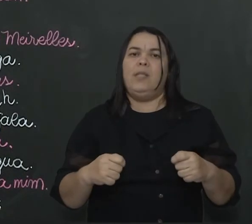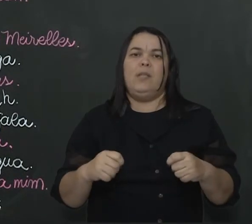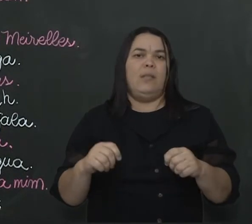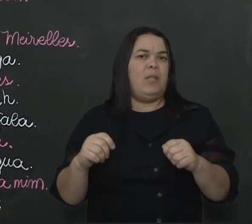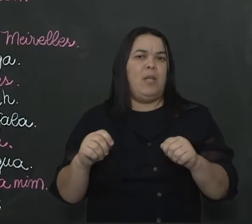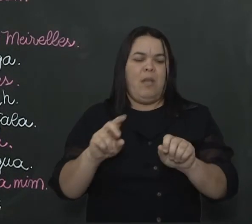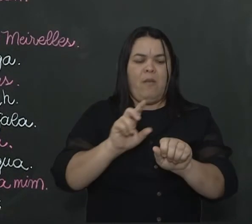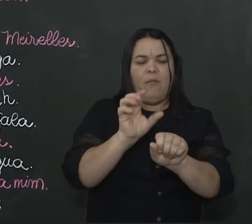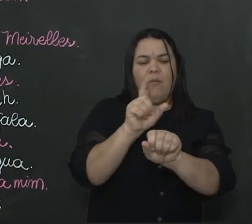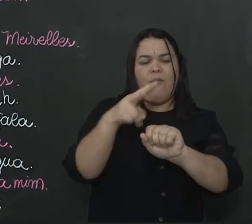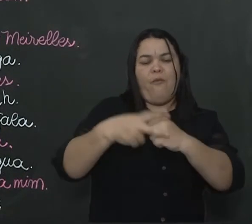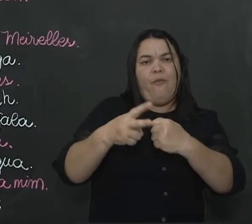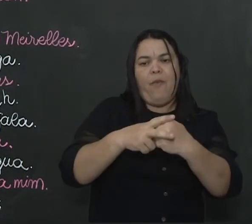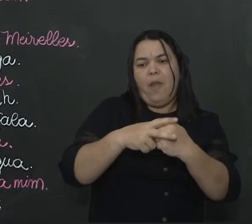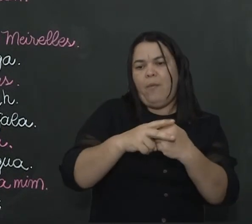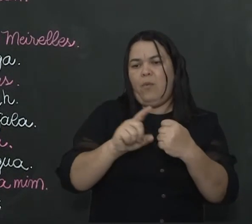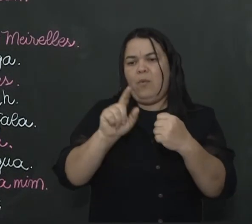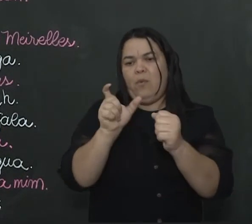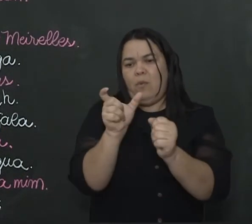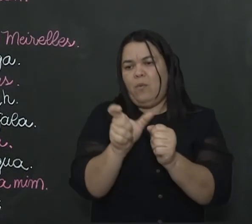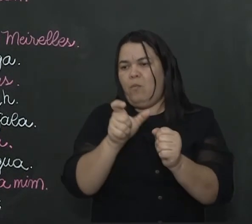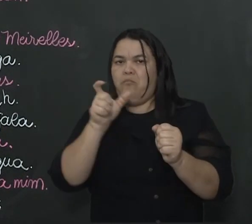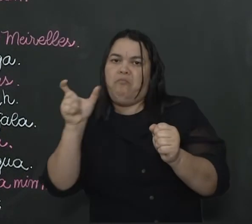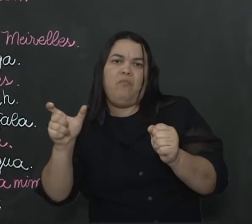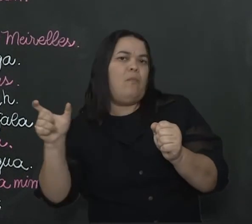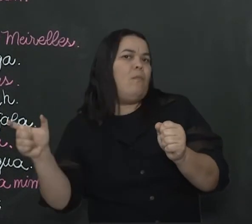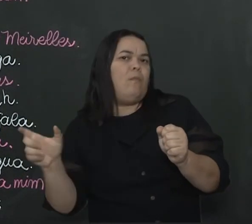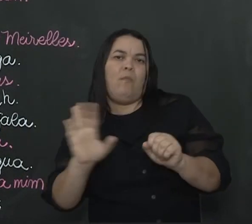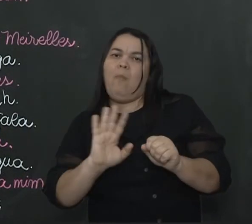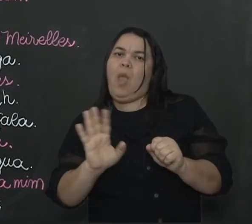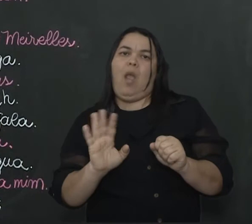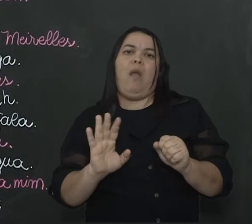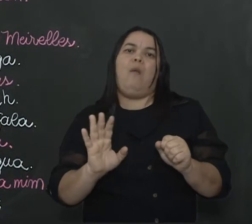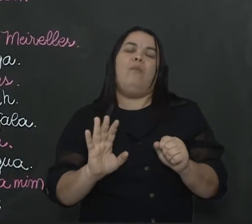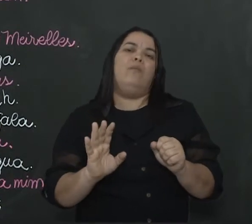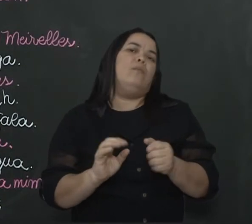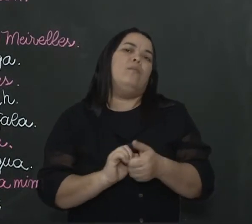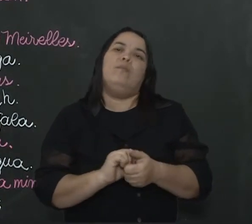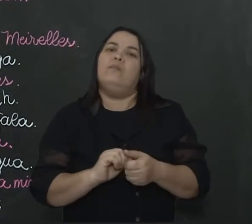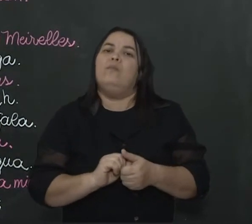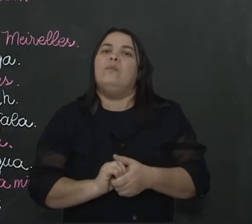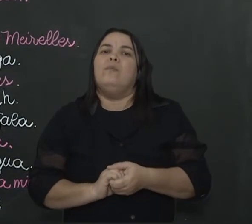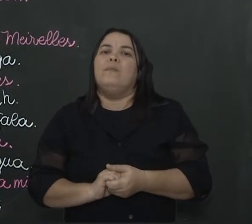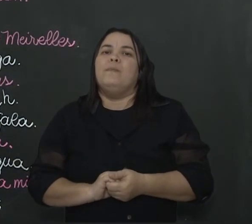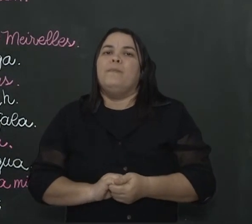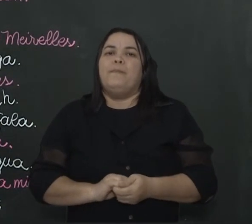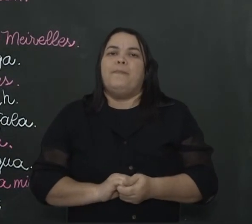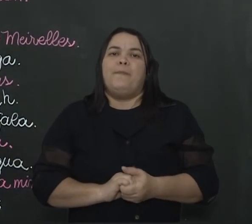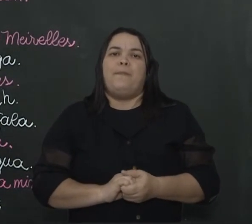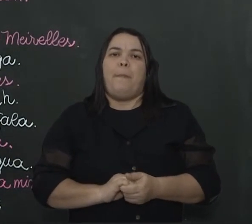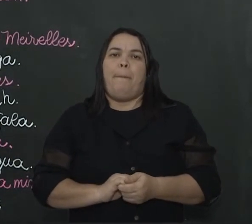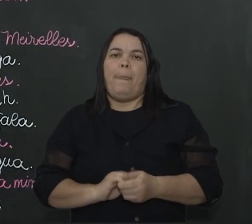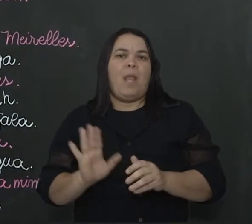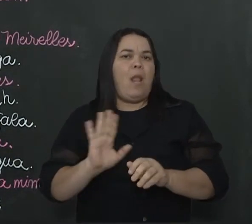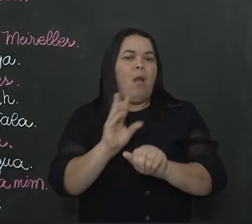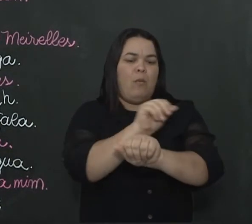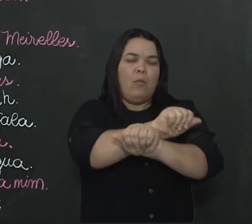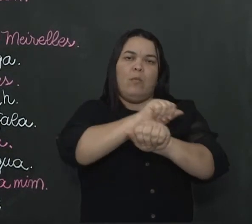verbo seguinte. Aqui a questão do vou começar a, no entanto, a palavra seguinte não admite a ocorrência do